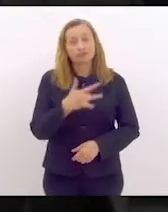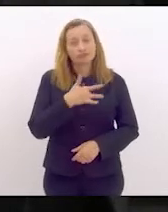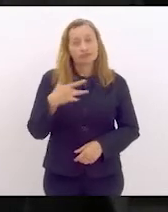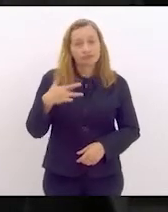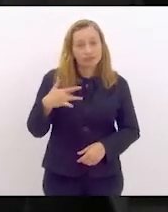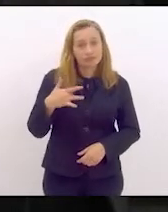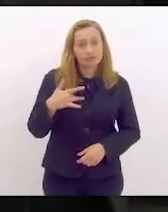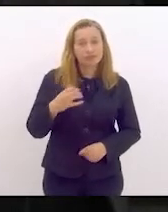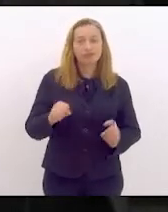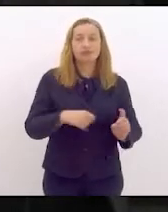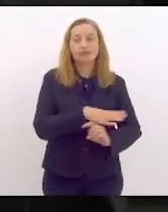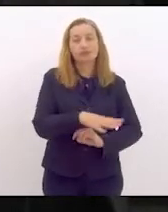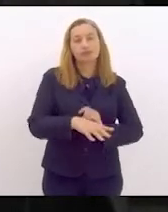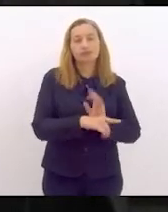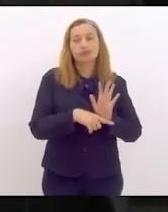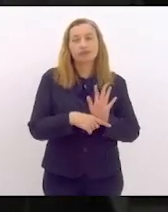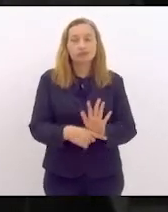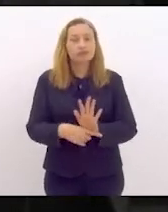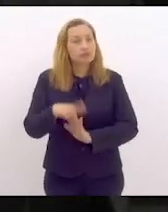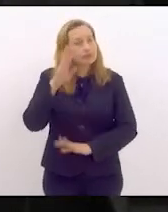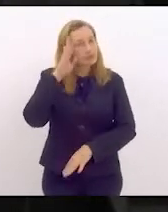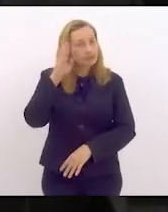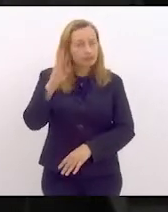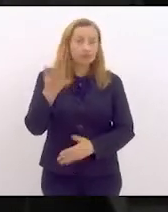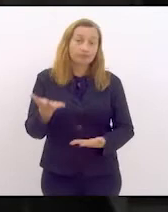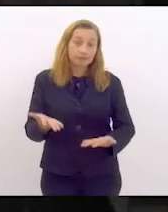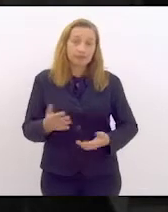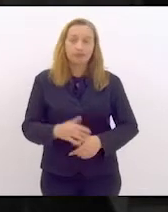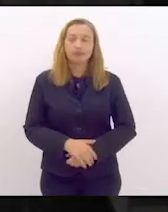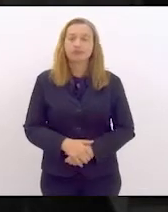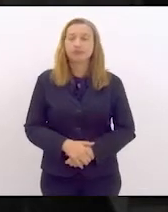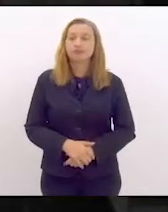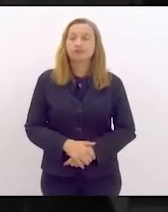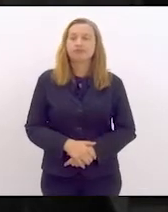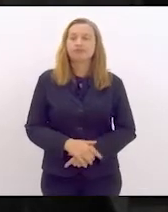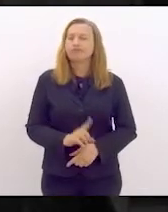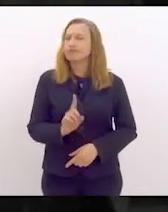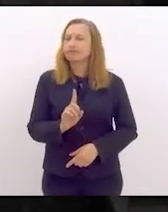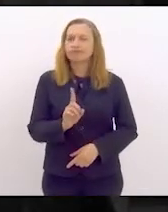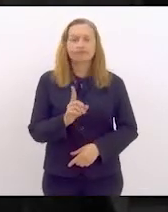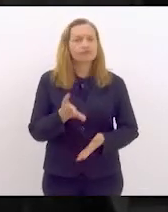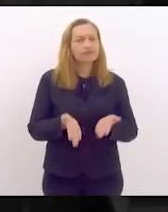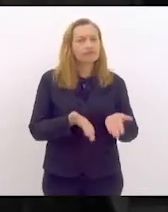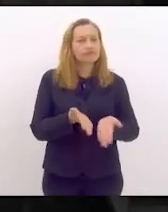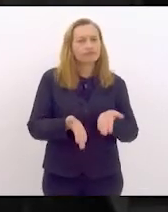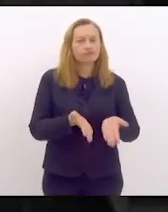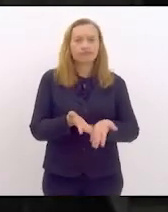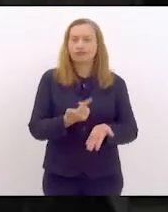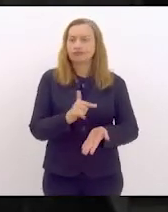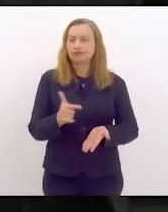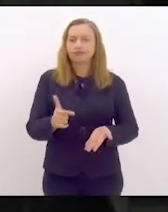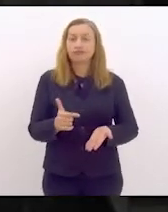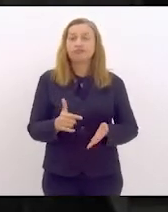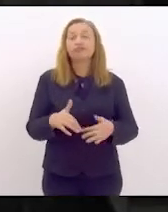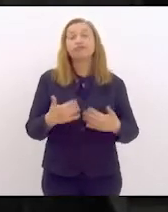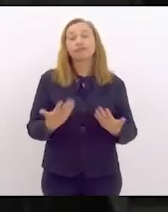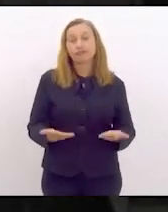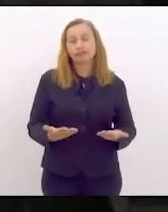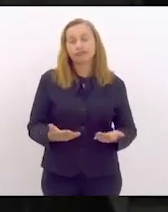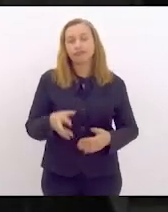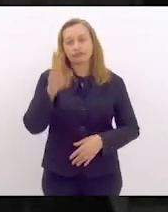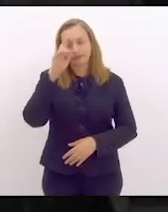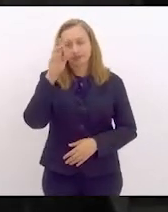a assistência social tem que ter prevalência. Mas não está tendo. E aí a crítica,